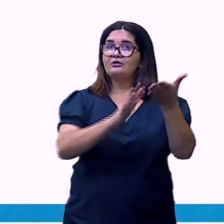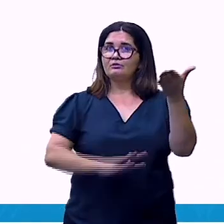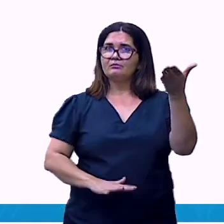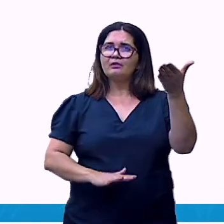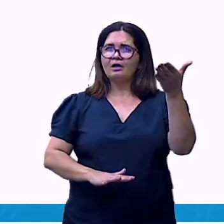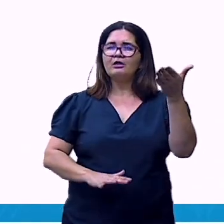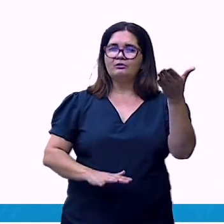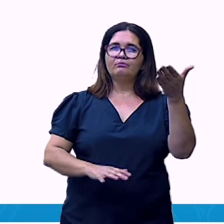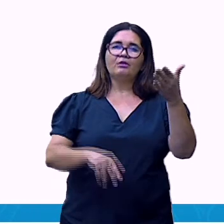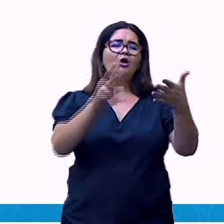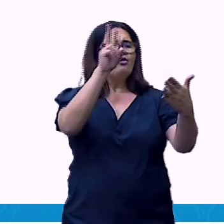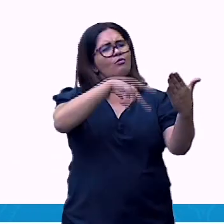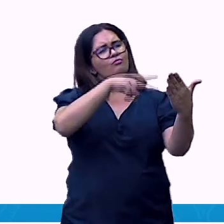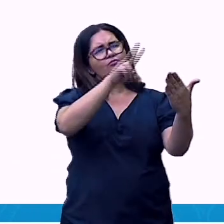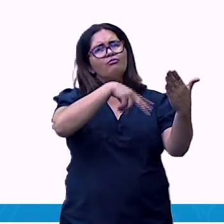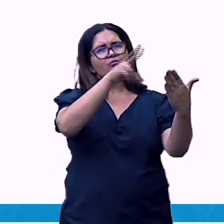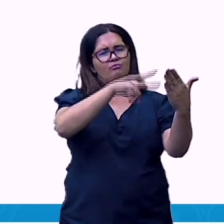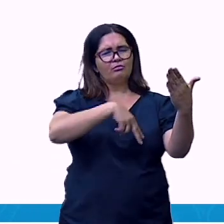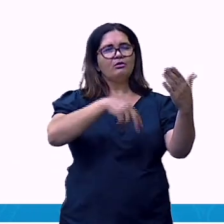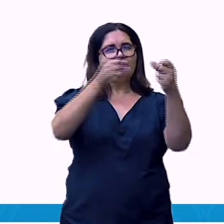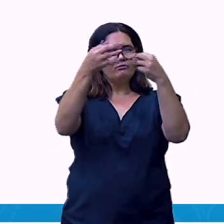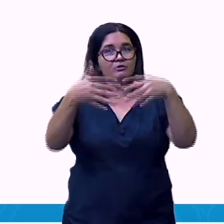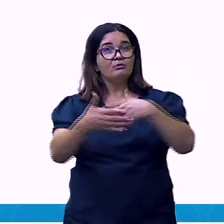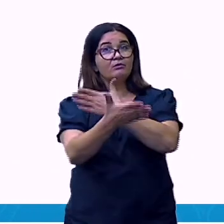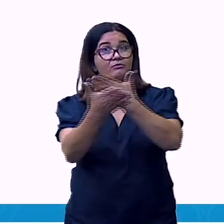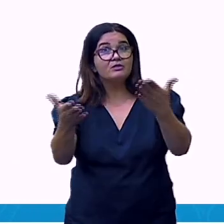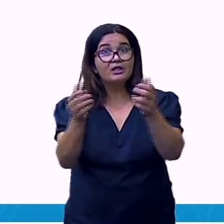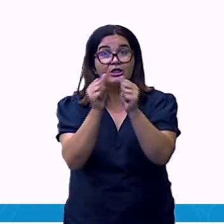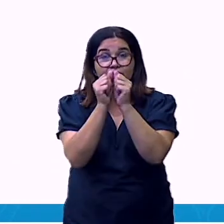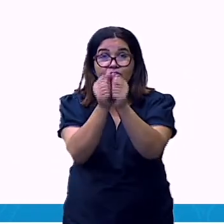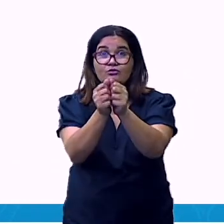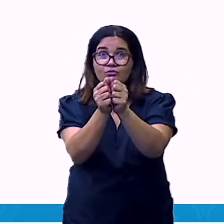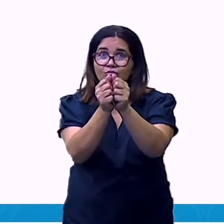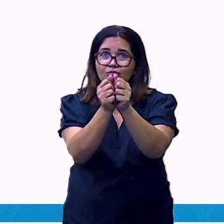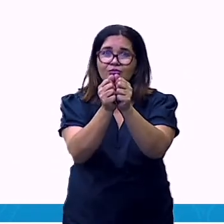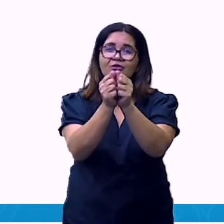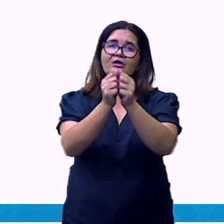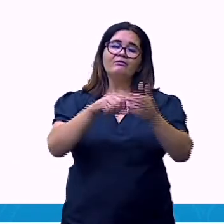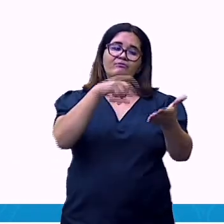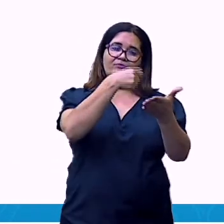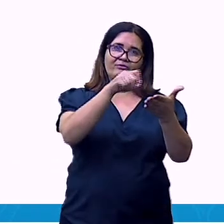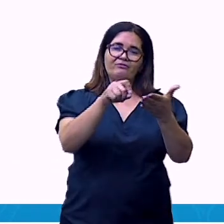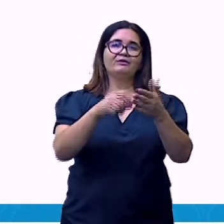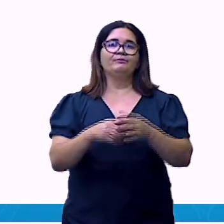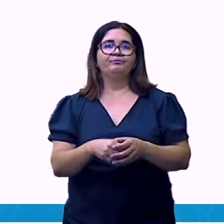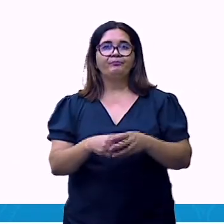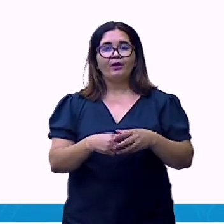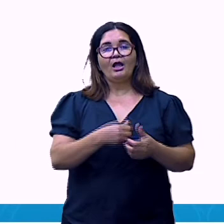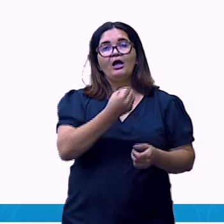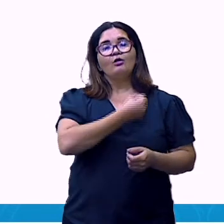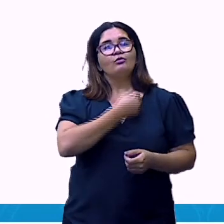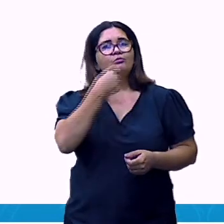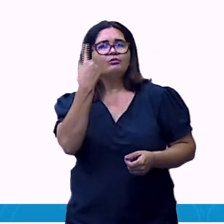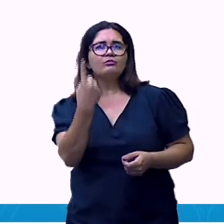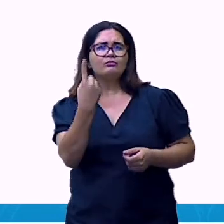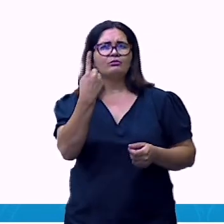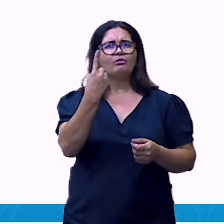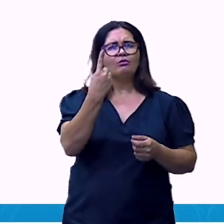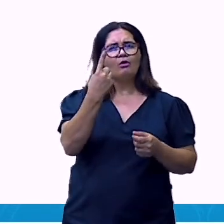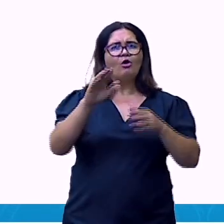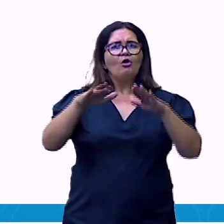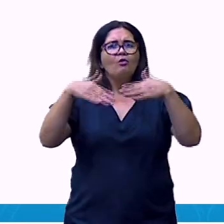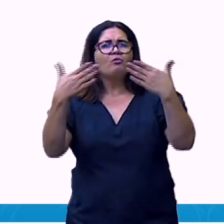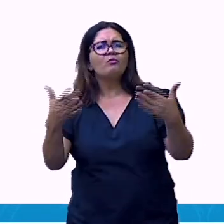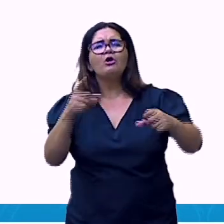ler tudo e depois a gente vai fazer juntos. Vamos lá? 1. Quando foram criados os